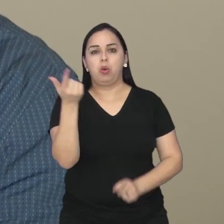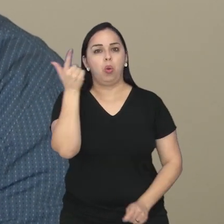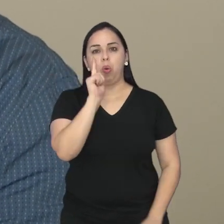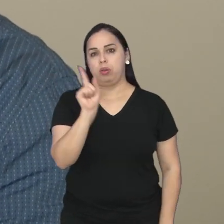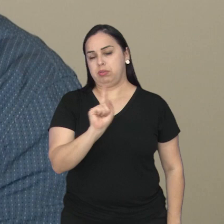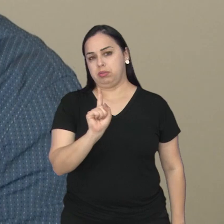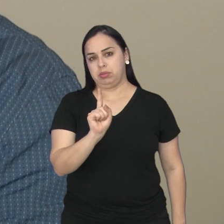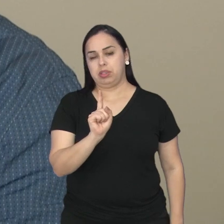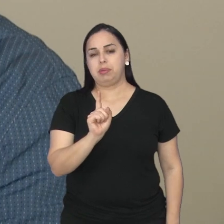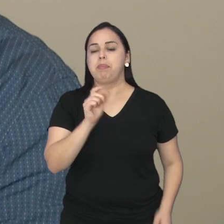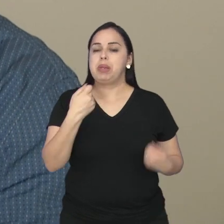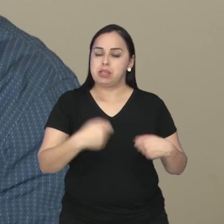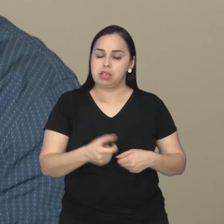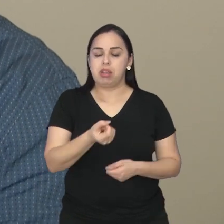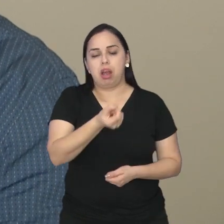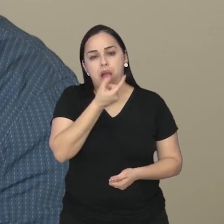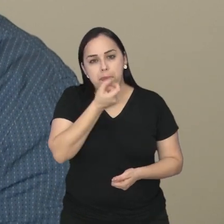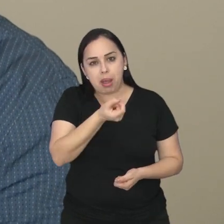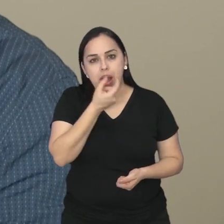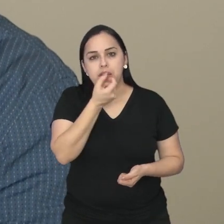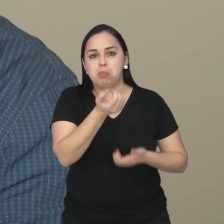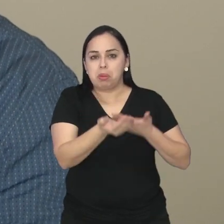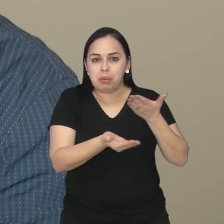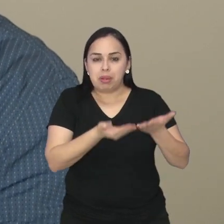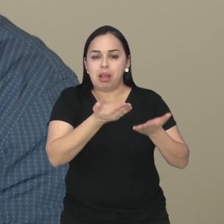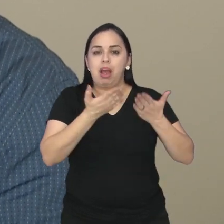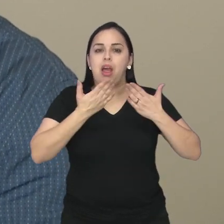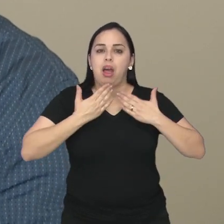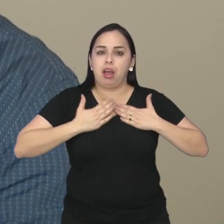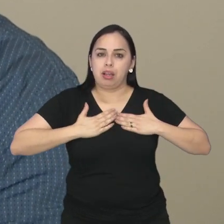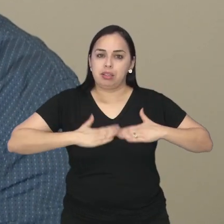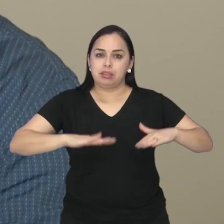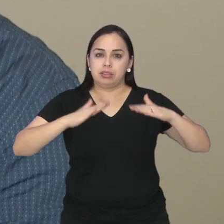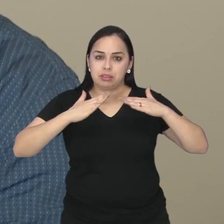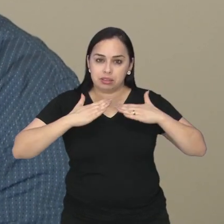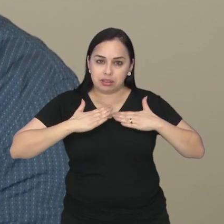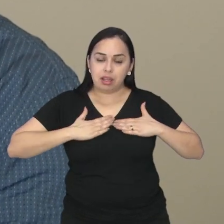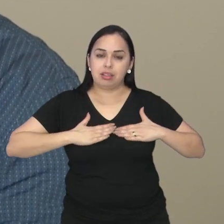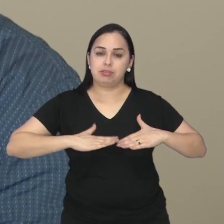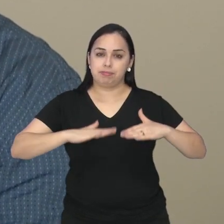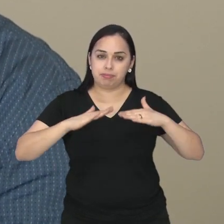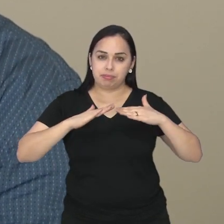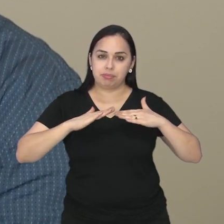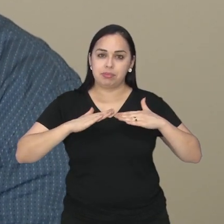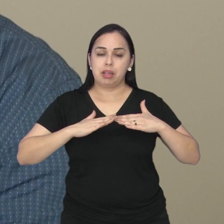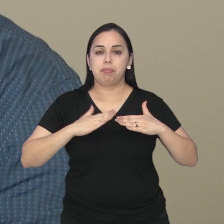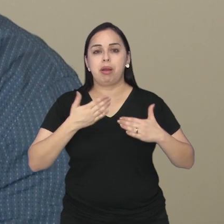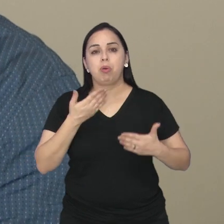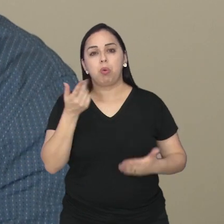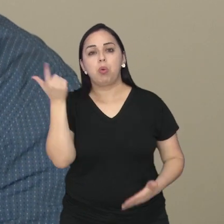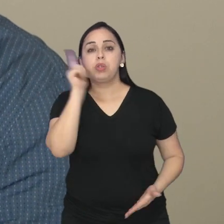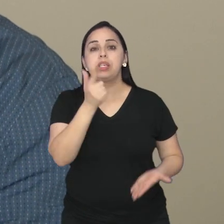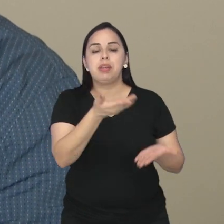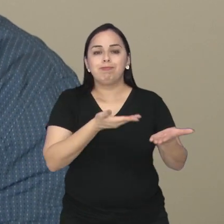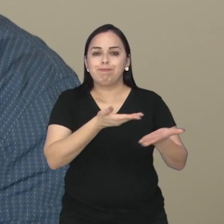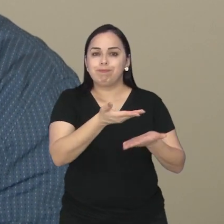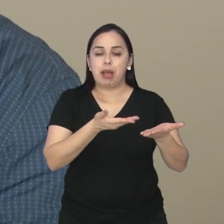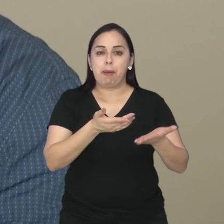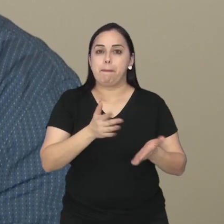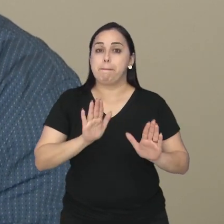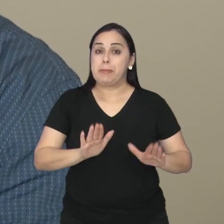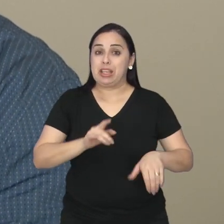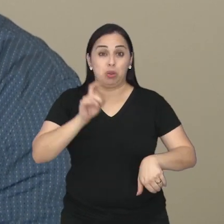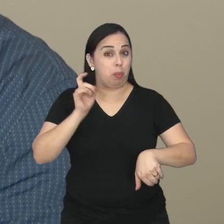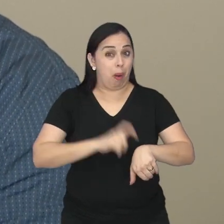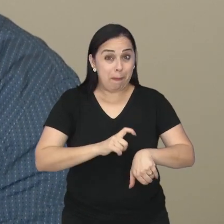controlar. É só através do remédio que vai controlando até estabilizar, né, para poder conviver com as pessoas. Mas